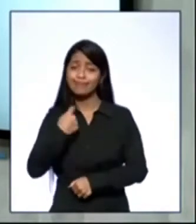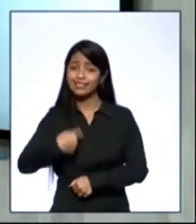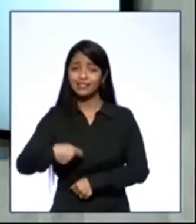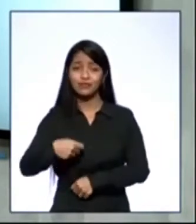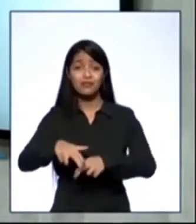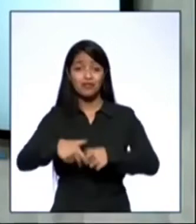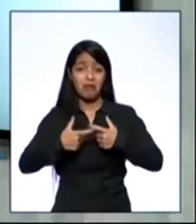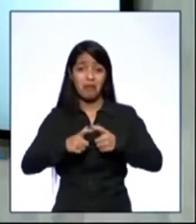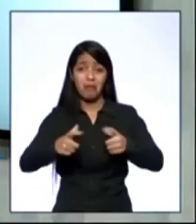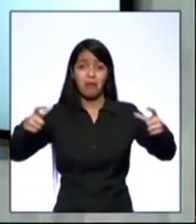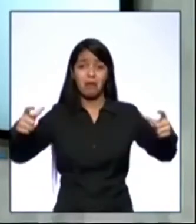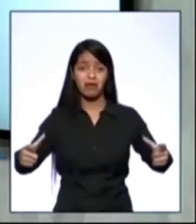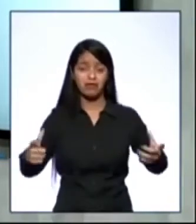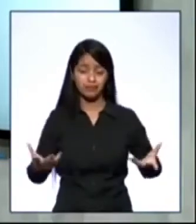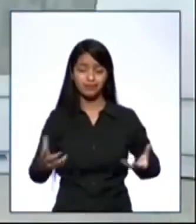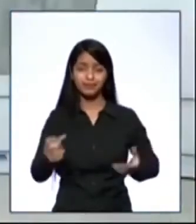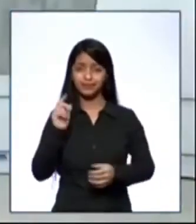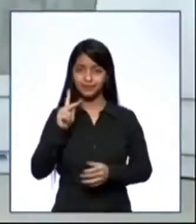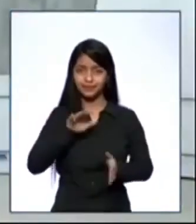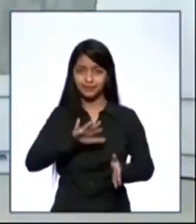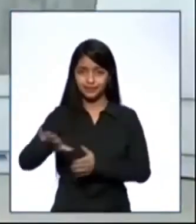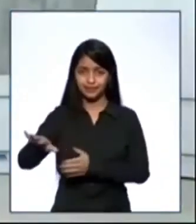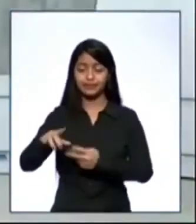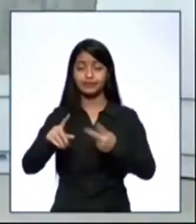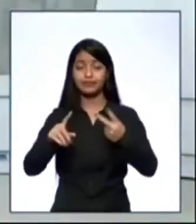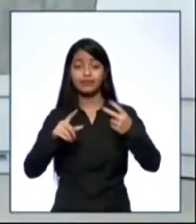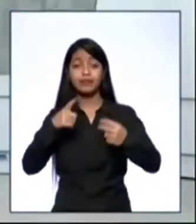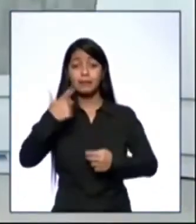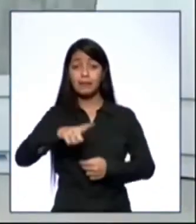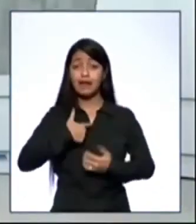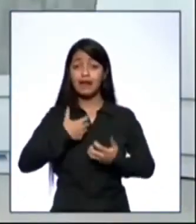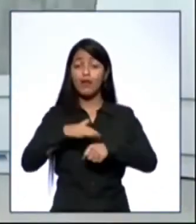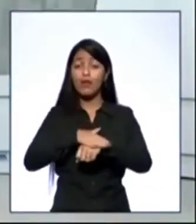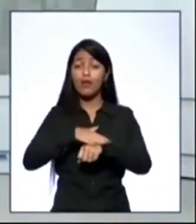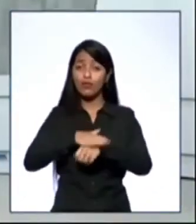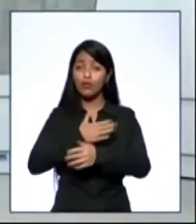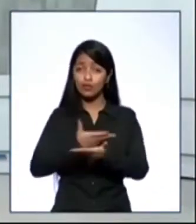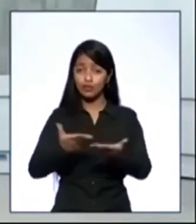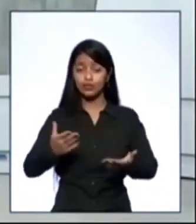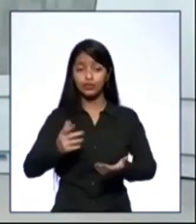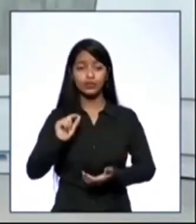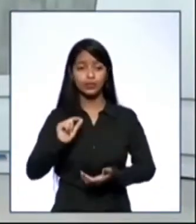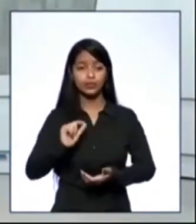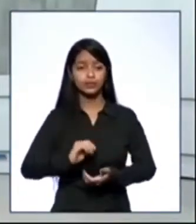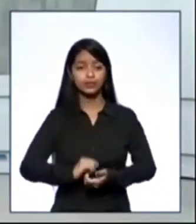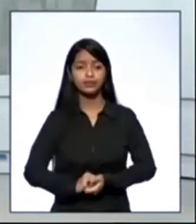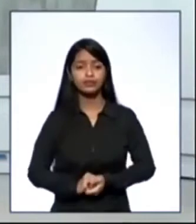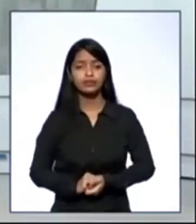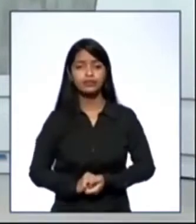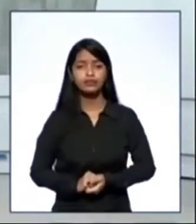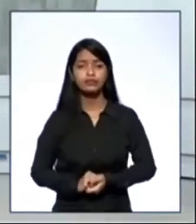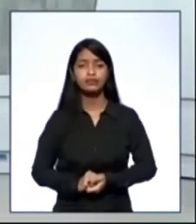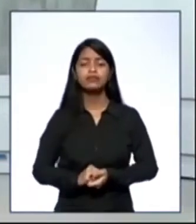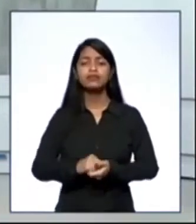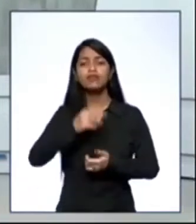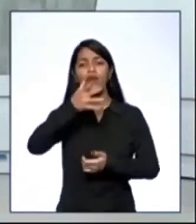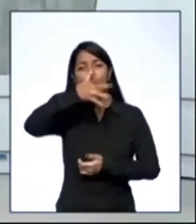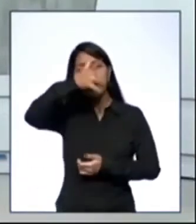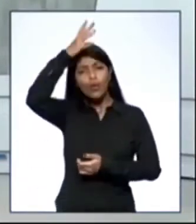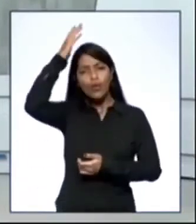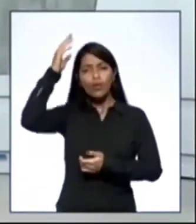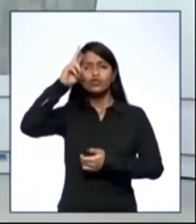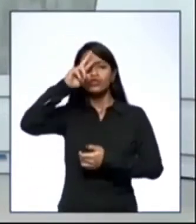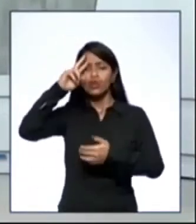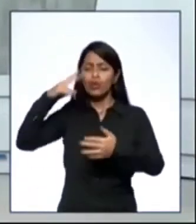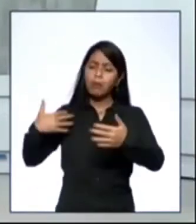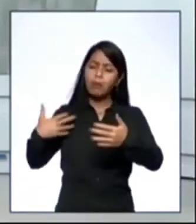territorial. Tudo bem? Gente, próxima coisa, próximo ponto, próxima ideia que eu quero conversar com vocês. Qual foi o histórico da expansão? O que aconteceu